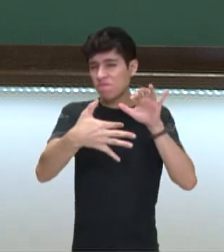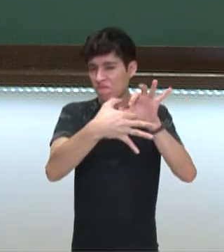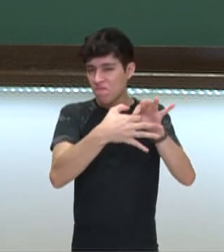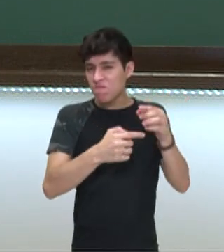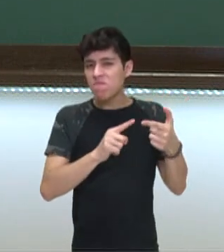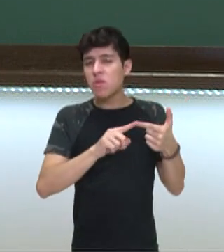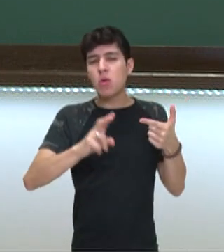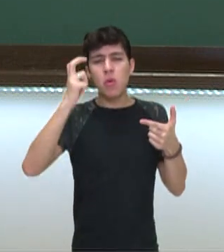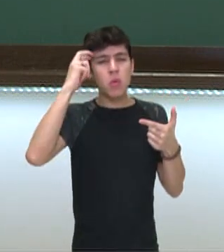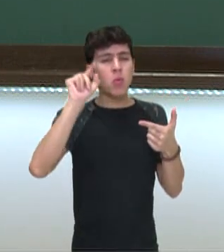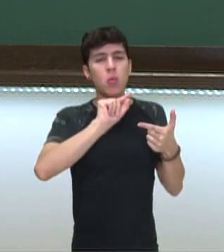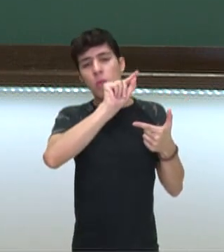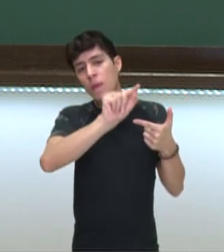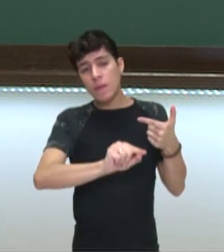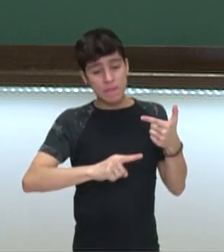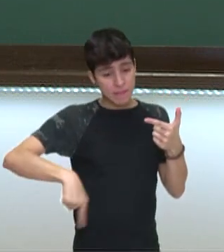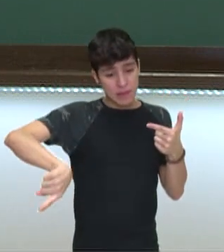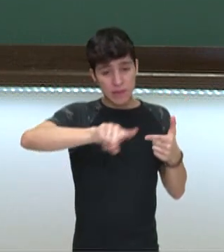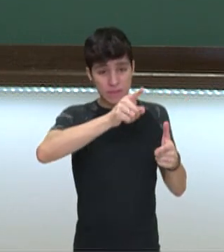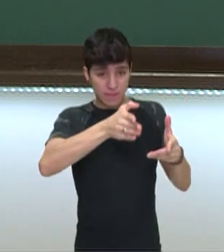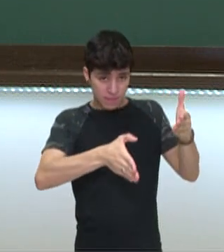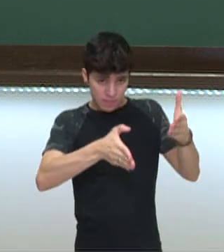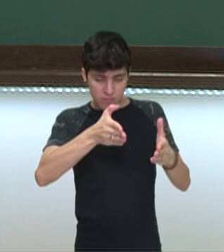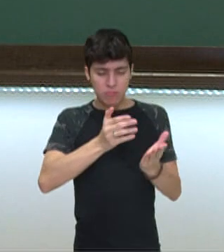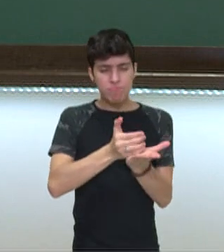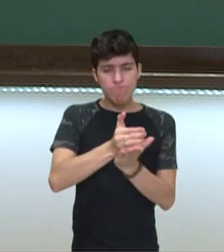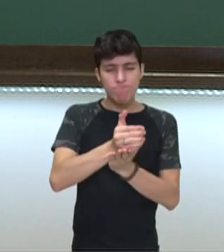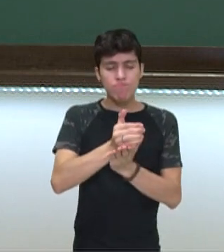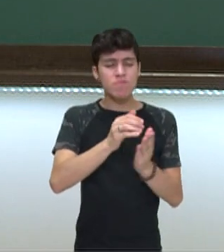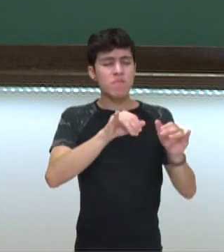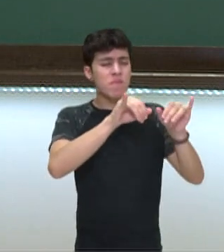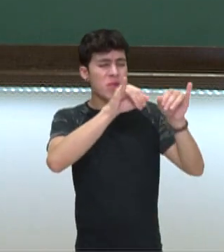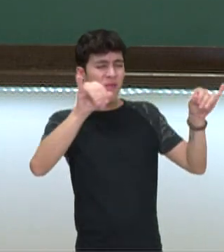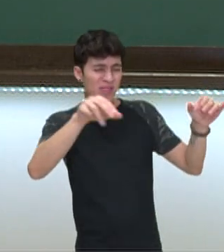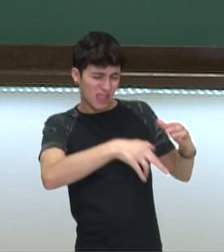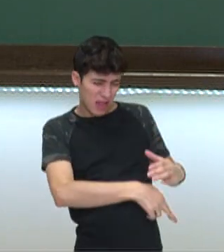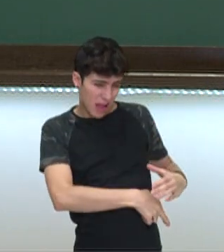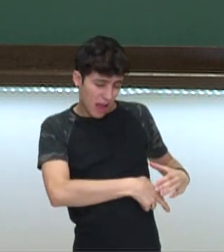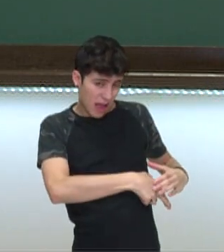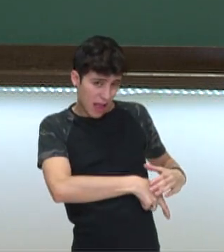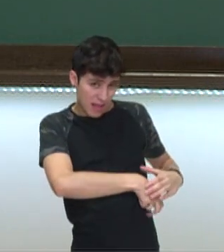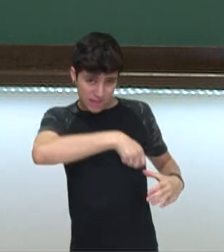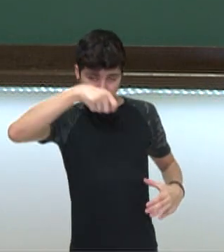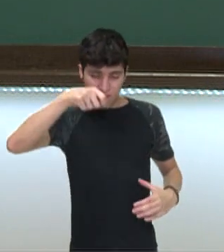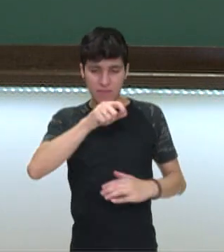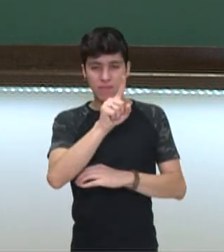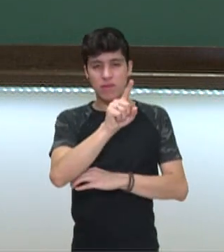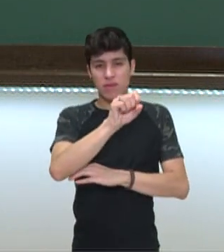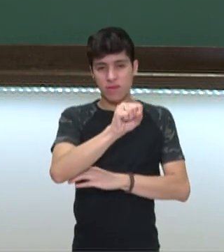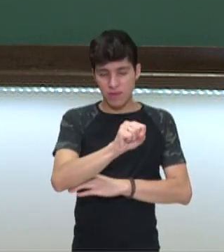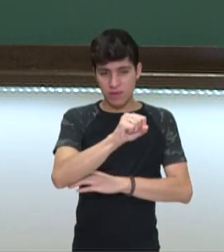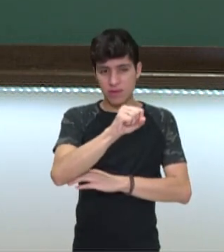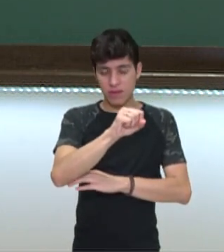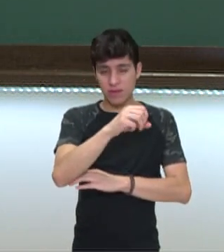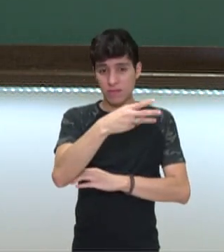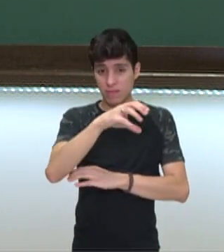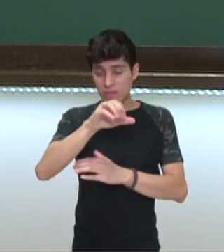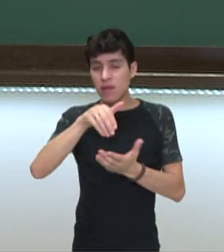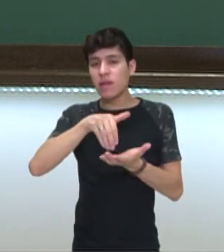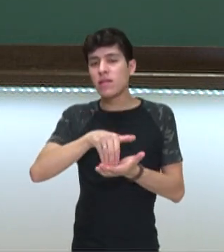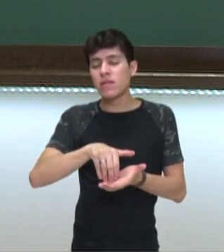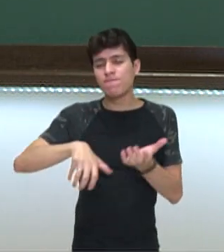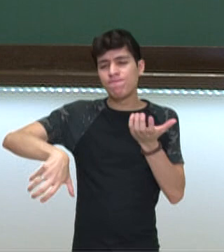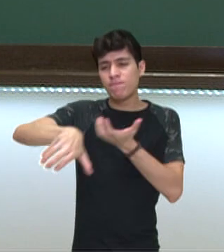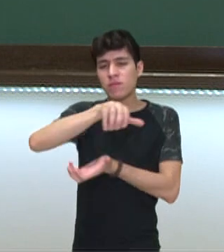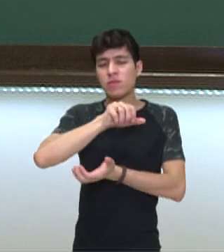e culturais esse período que vai desde a proclamação da república em 1889 até a Revolução